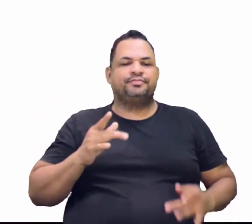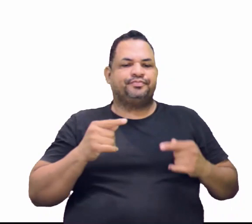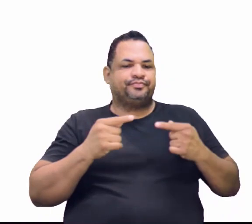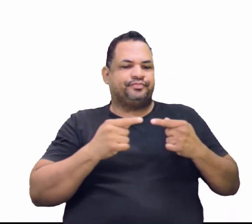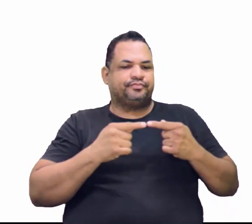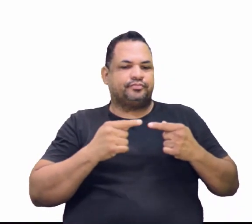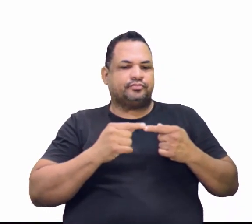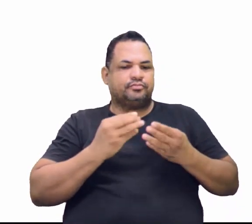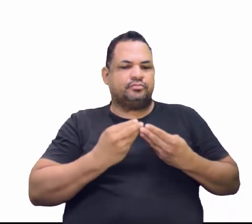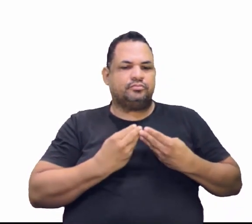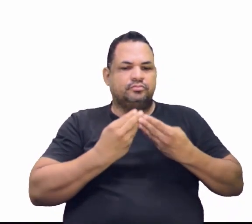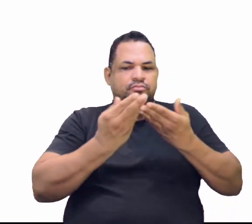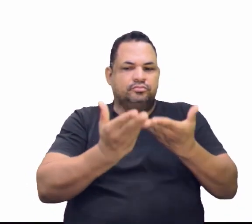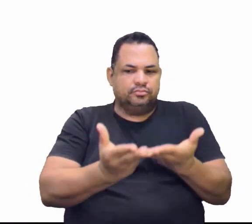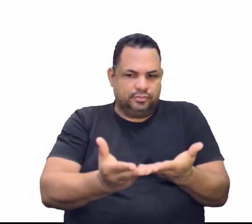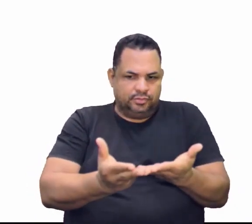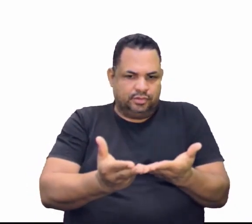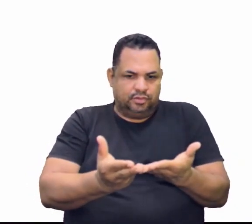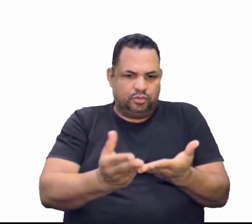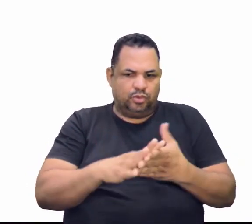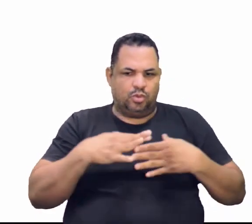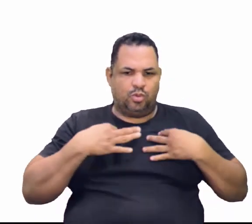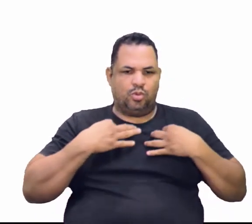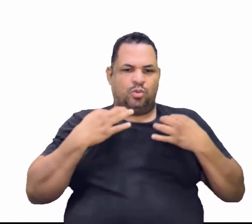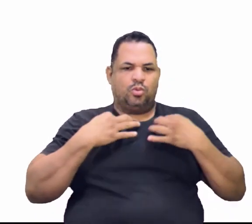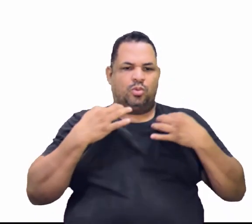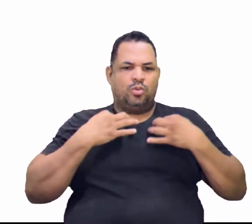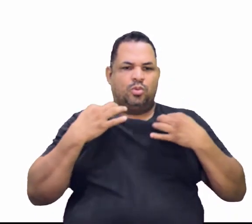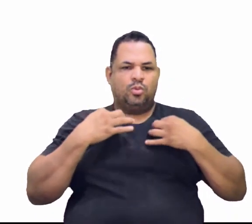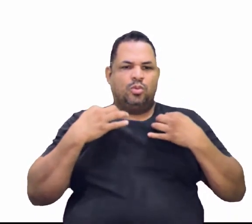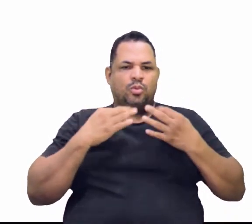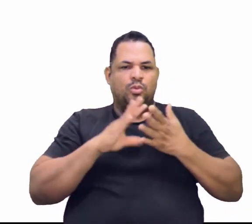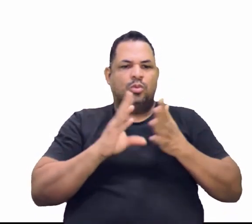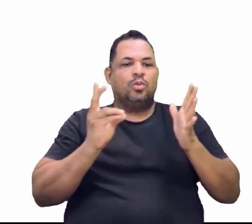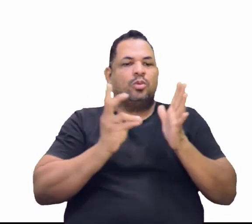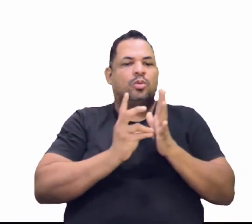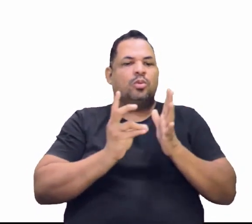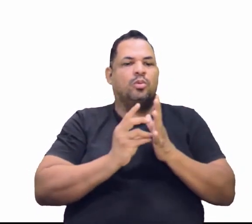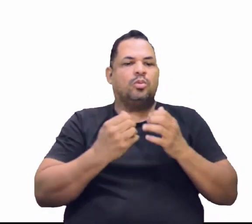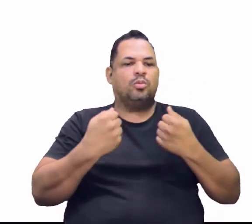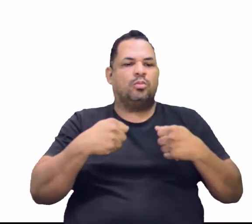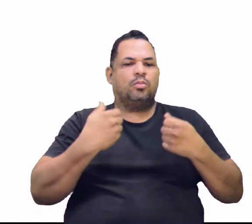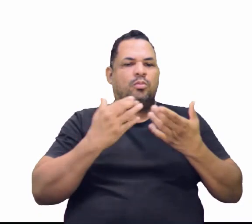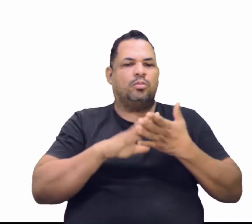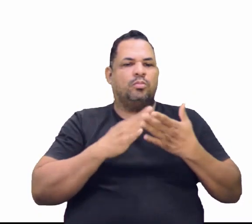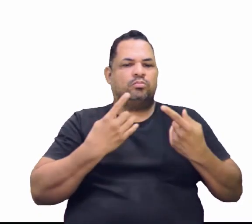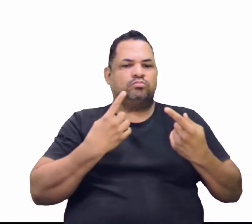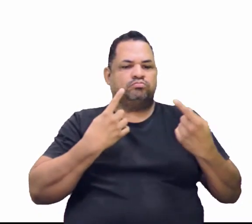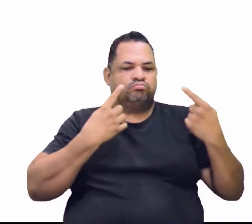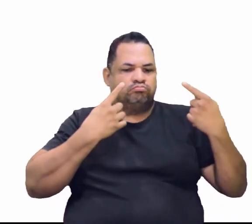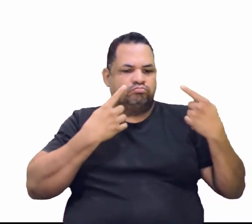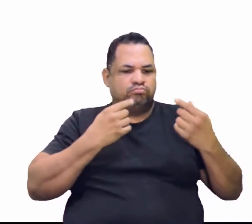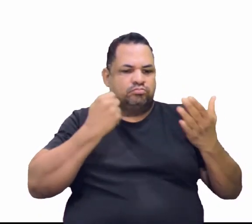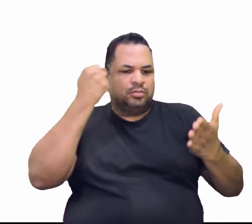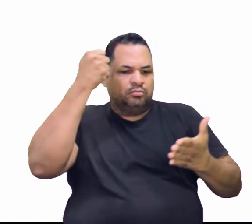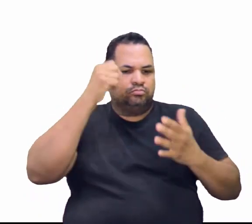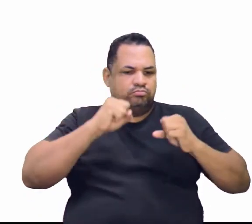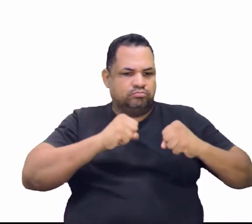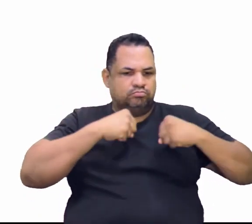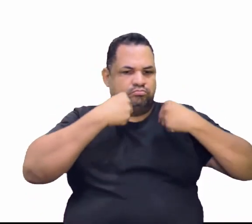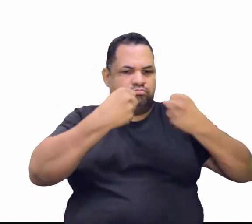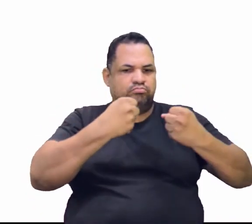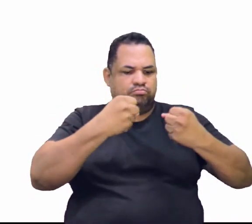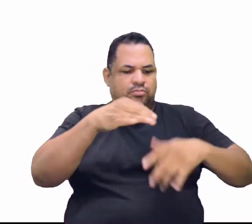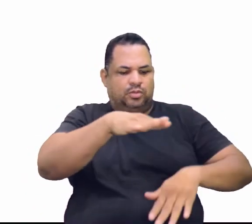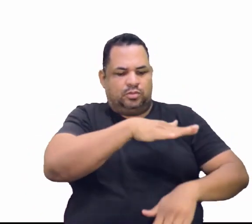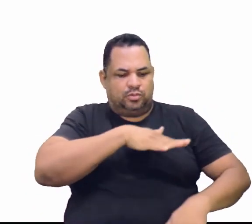estão entregando aos nativos roupas para que esses nativos pudessem defender o território no